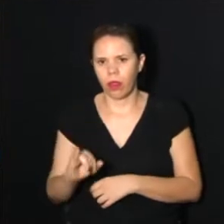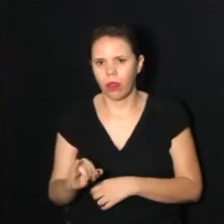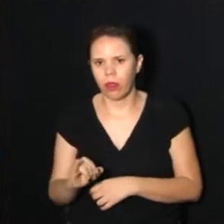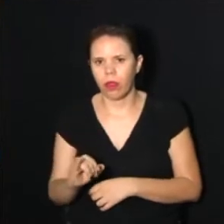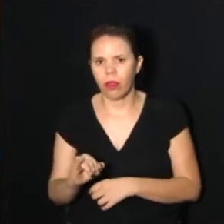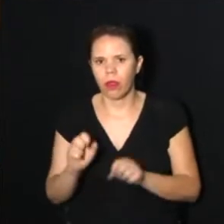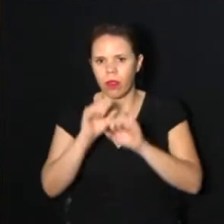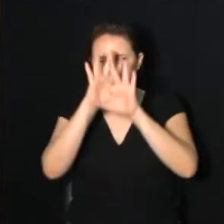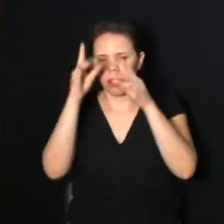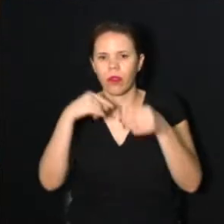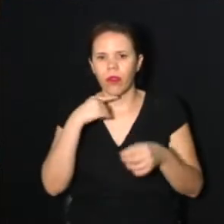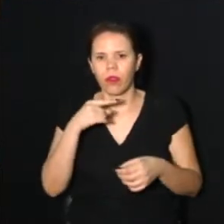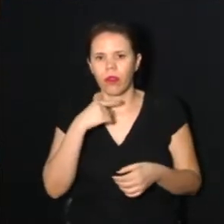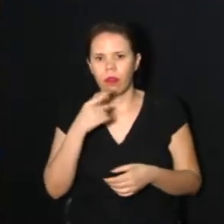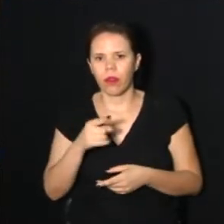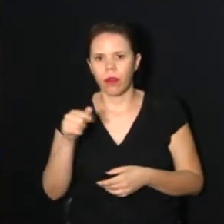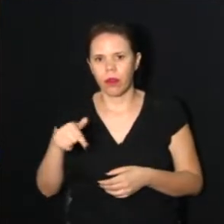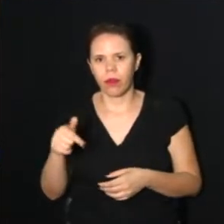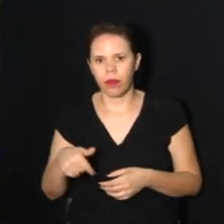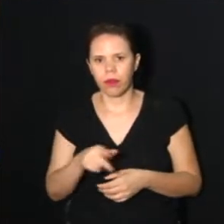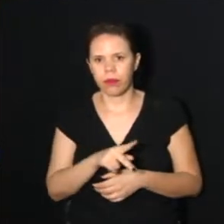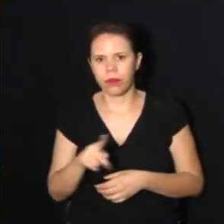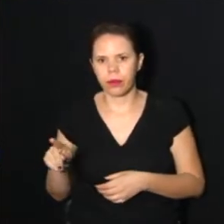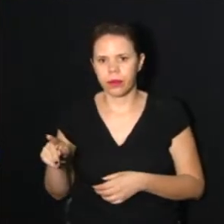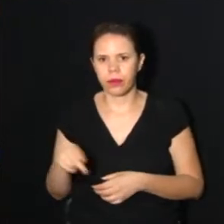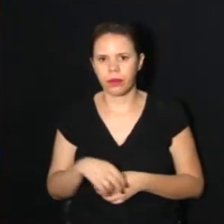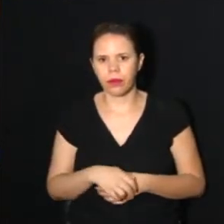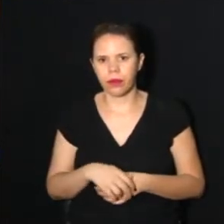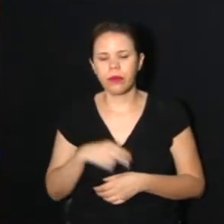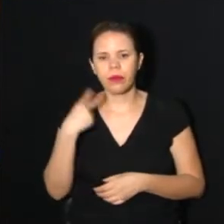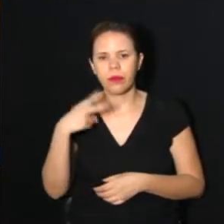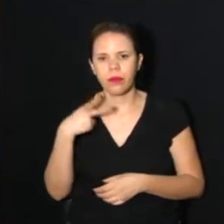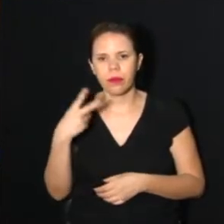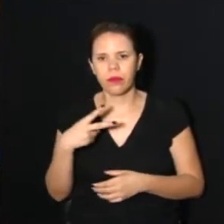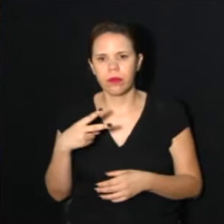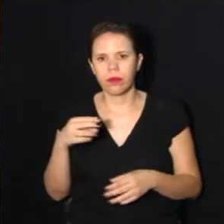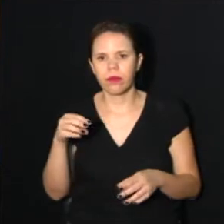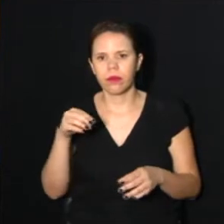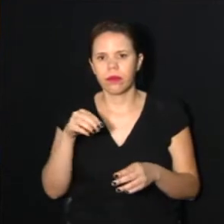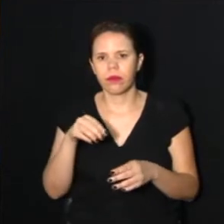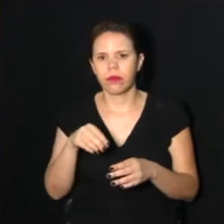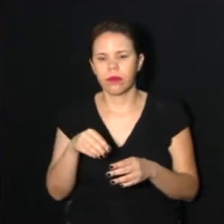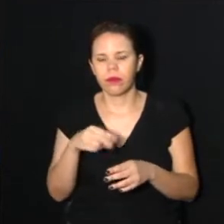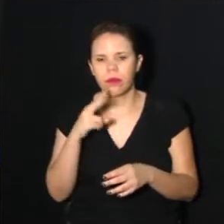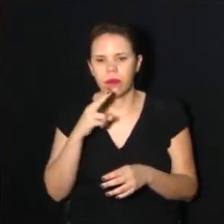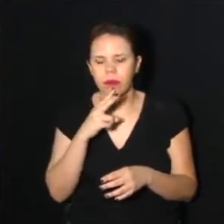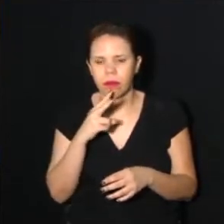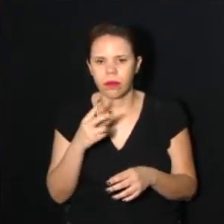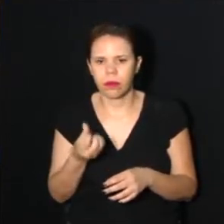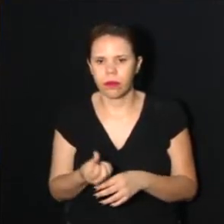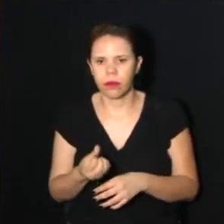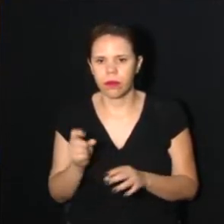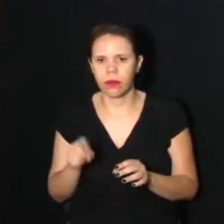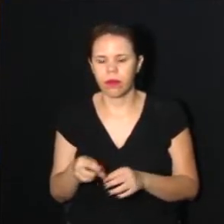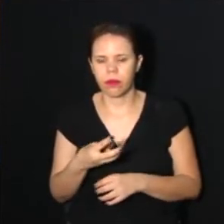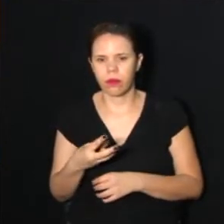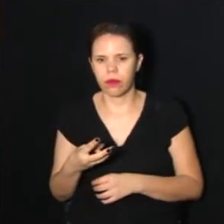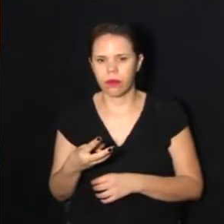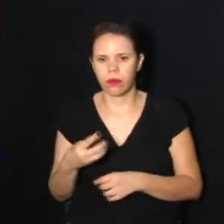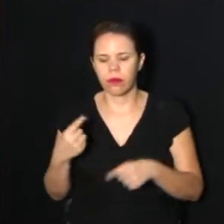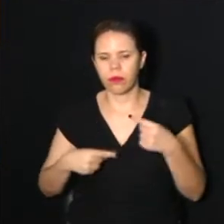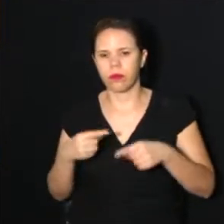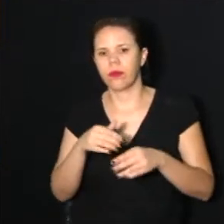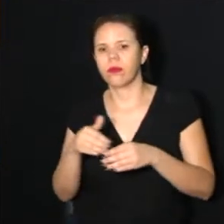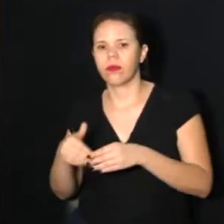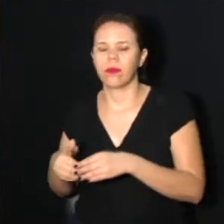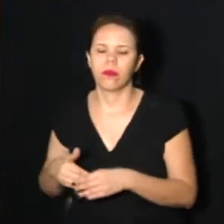necessário para esclarecer a dúvida deste presidente e do vereador, membro da comissão, Vinícius Gratti. 6.3. Discussão e